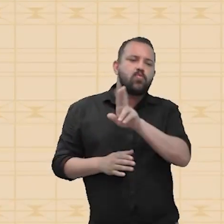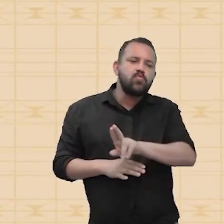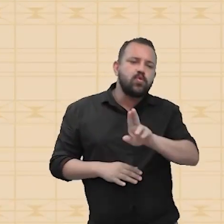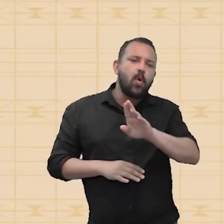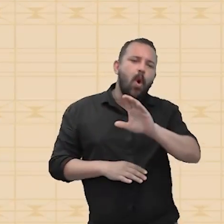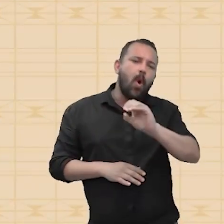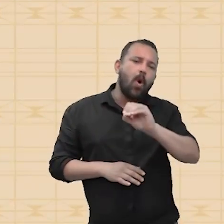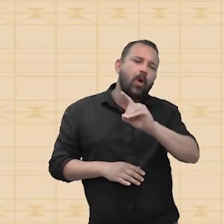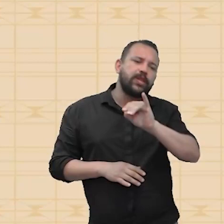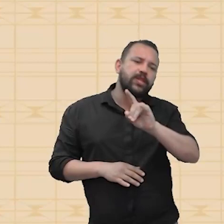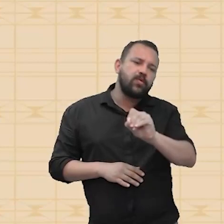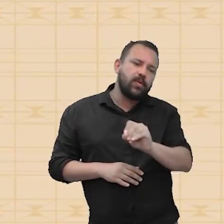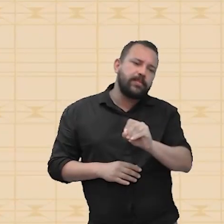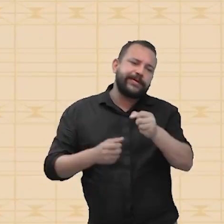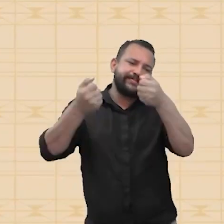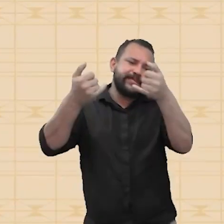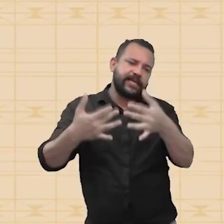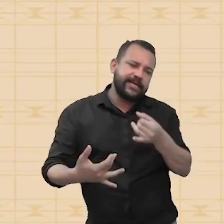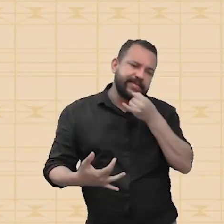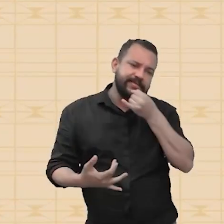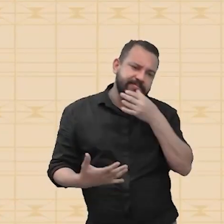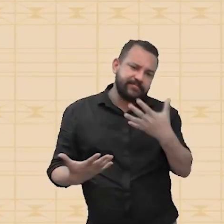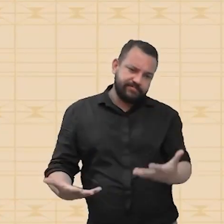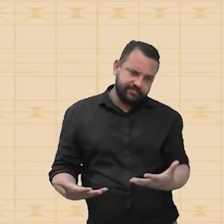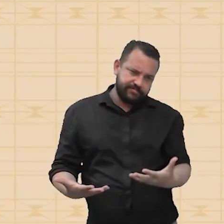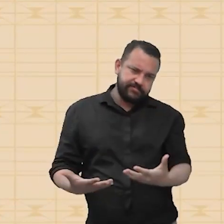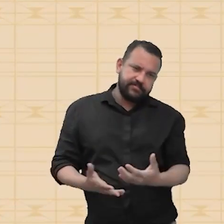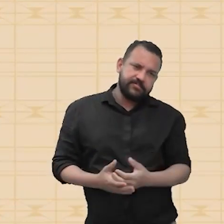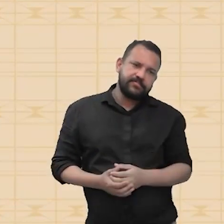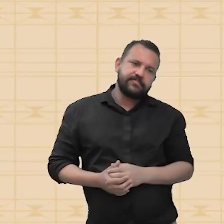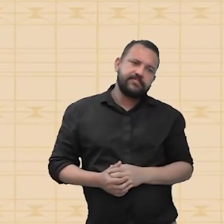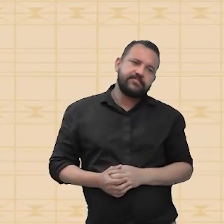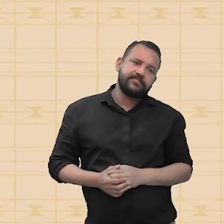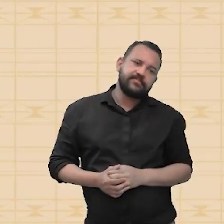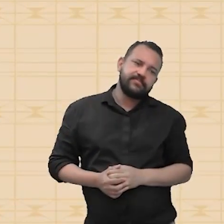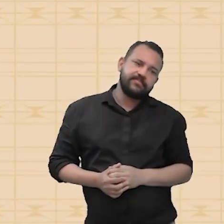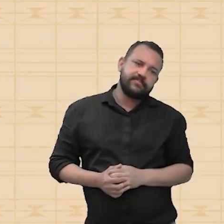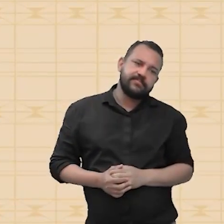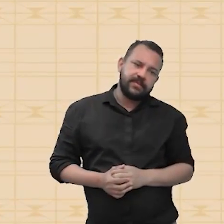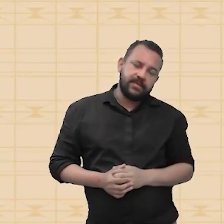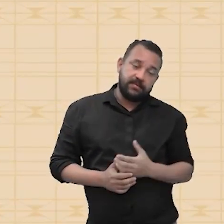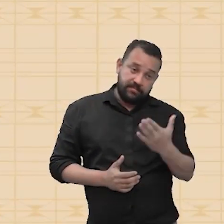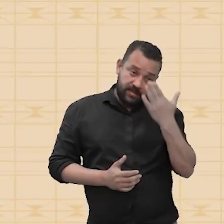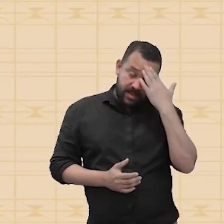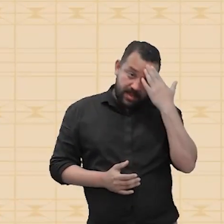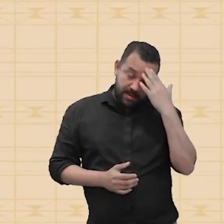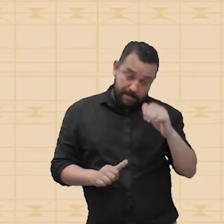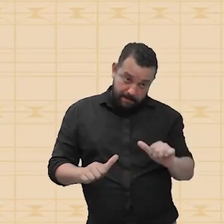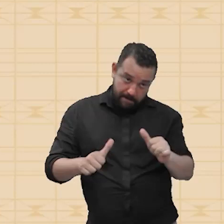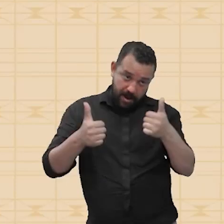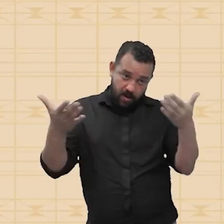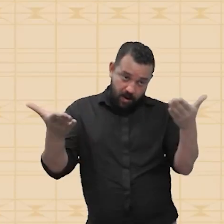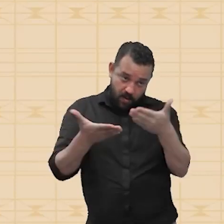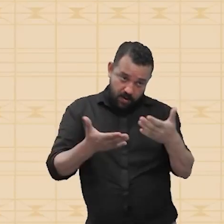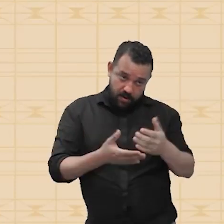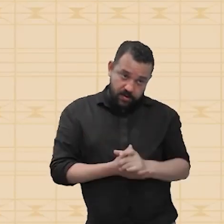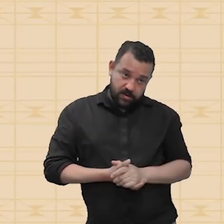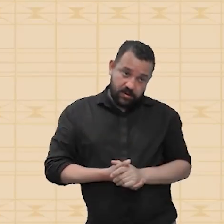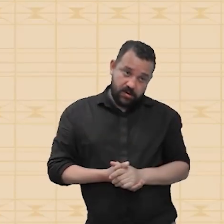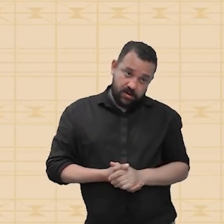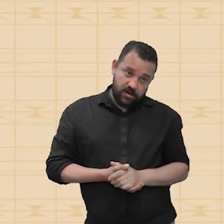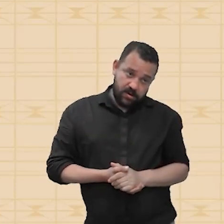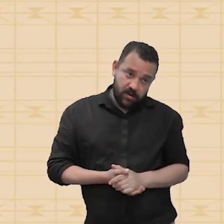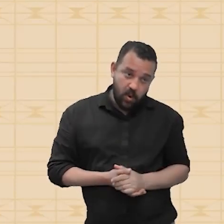próprio código. Um exemplo da função metalinguística, né, que você vai entender bem aí, é exatamente